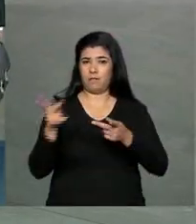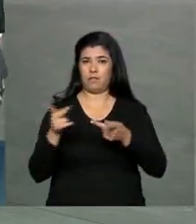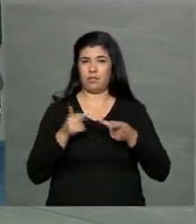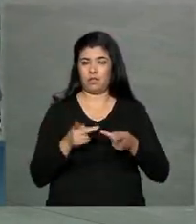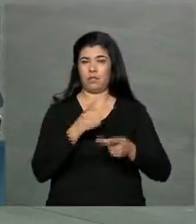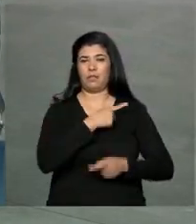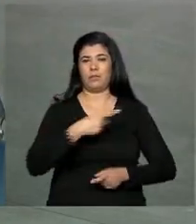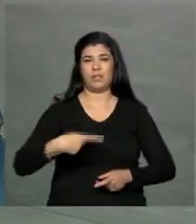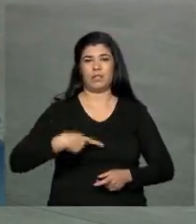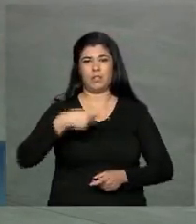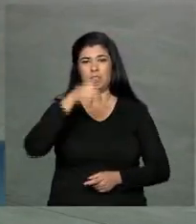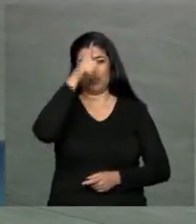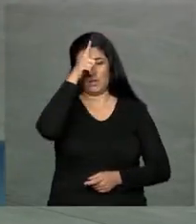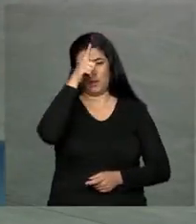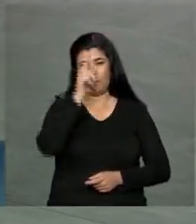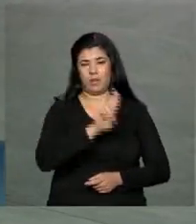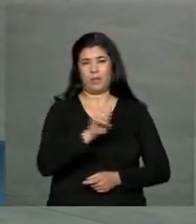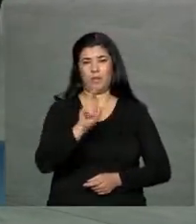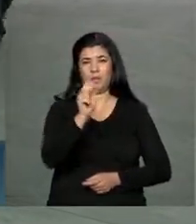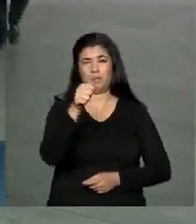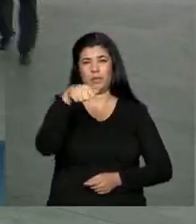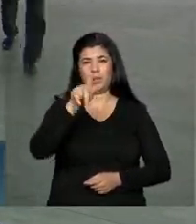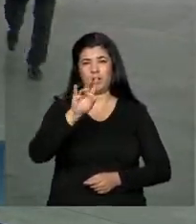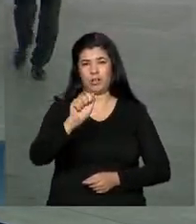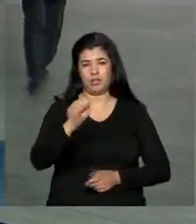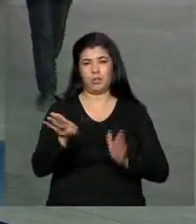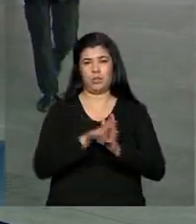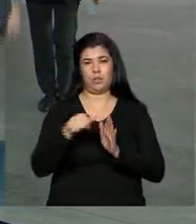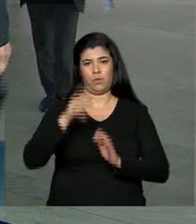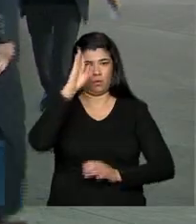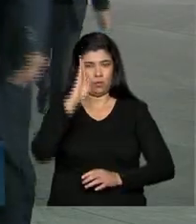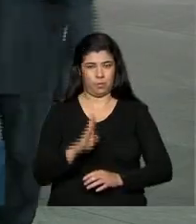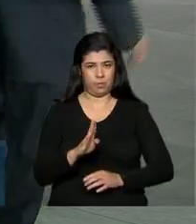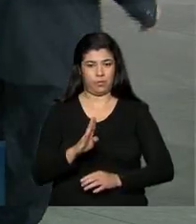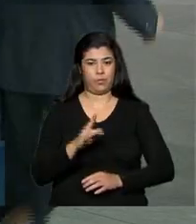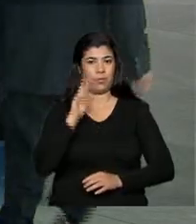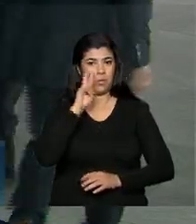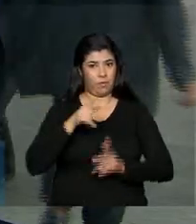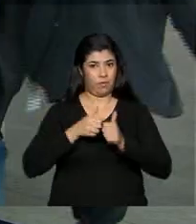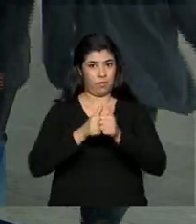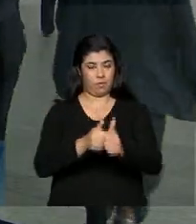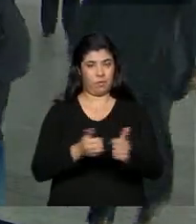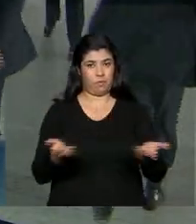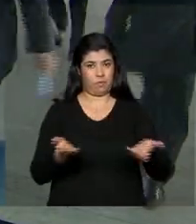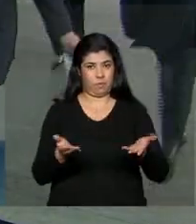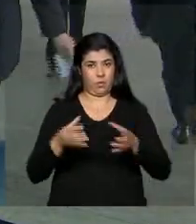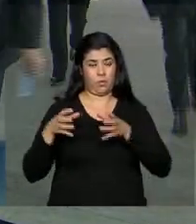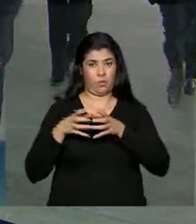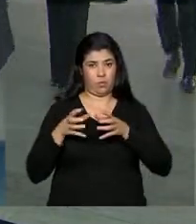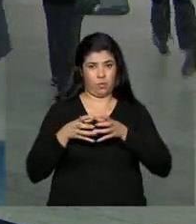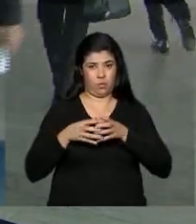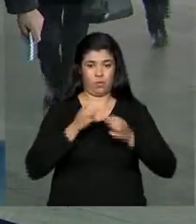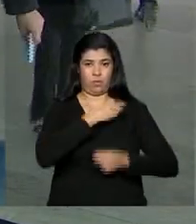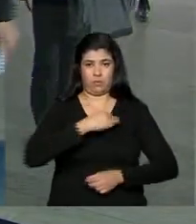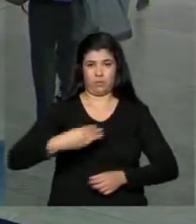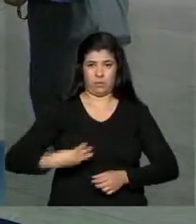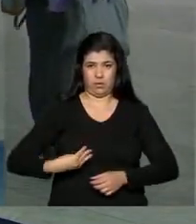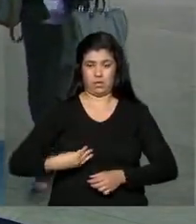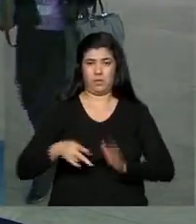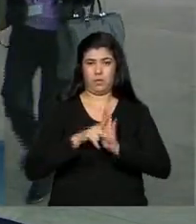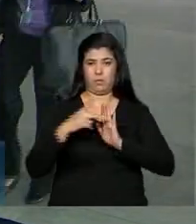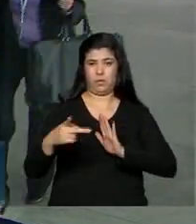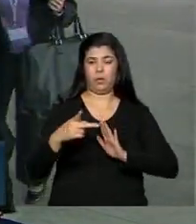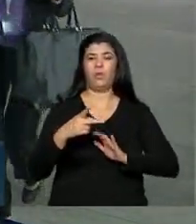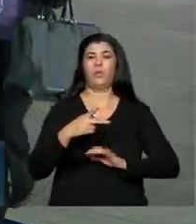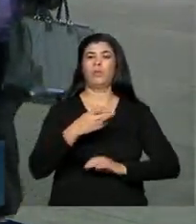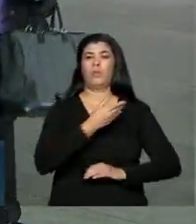Brasil. Neste momento, estamos com imagens da comitiva alemã que